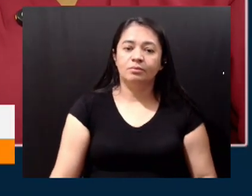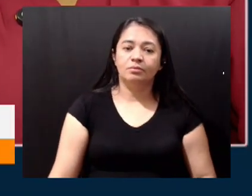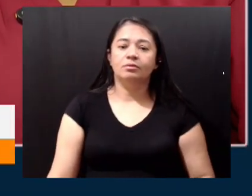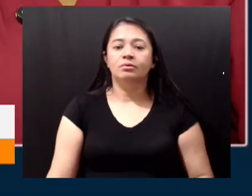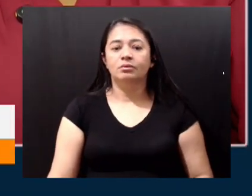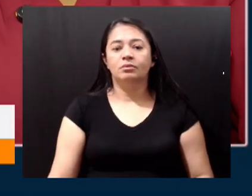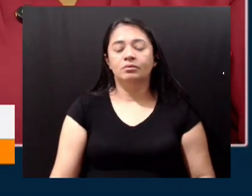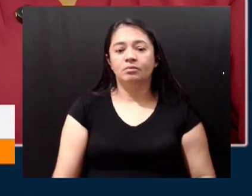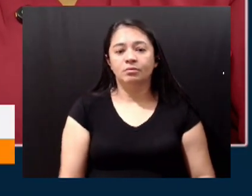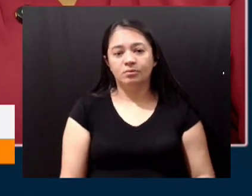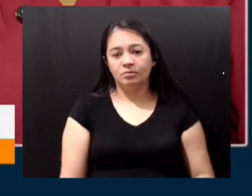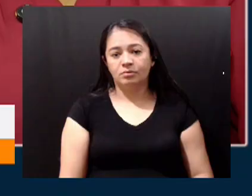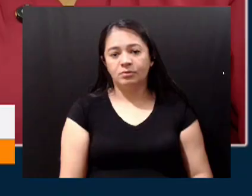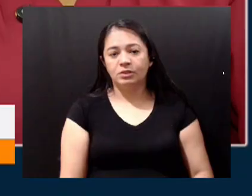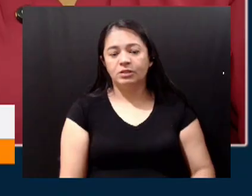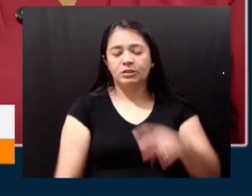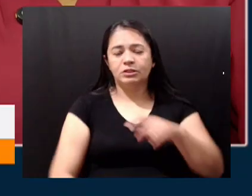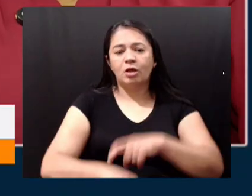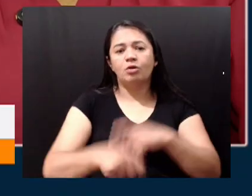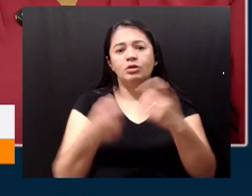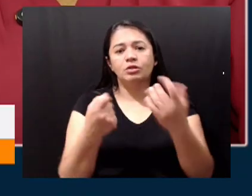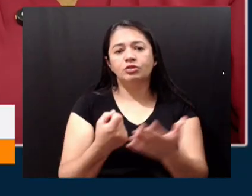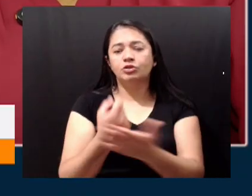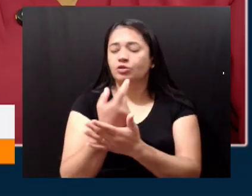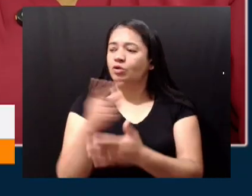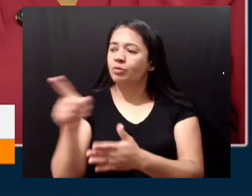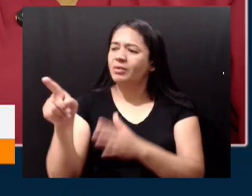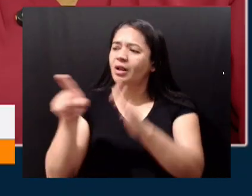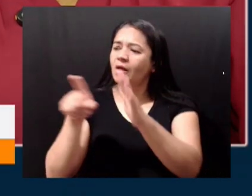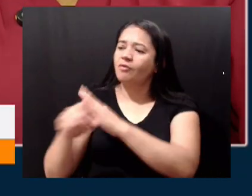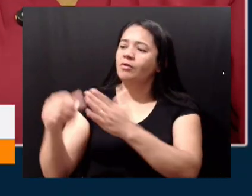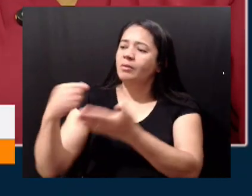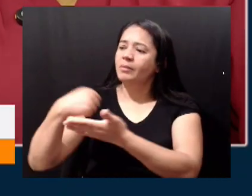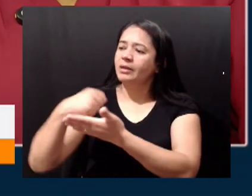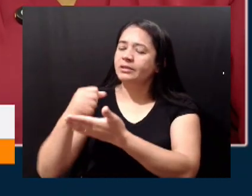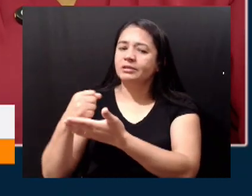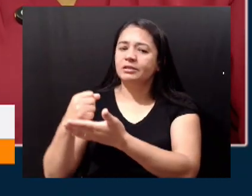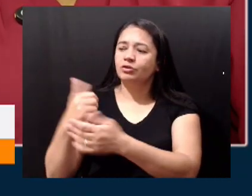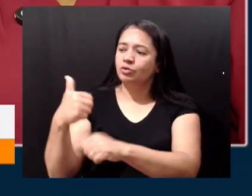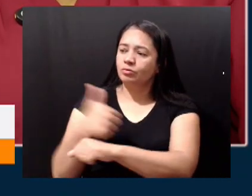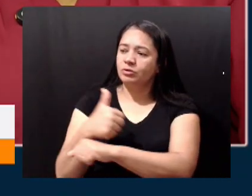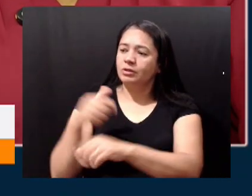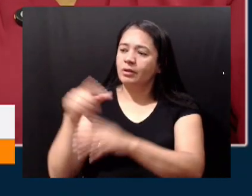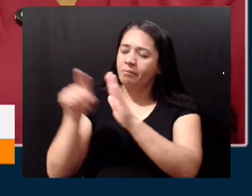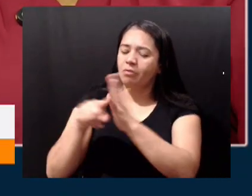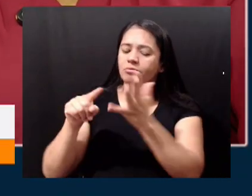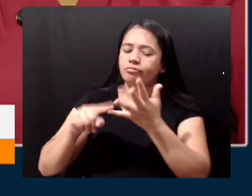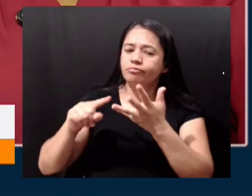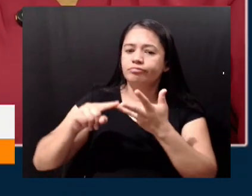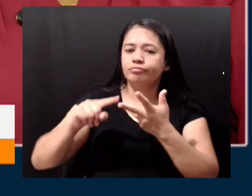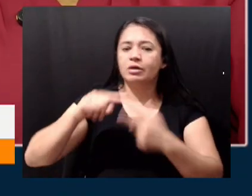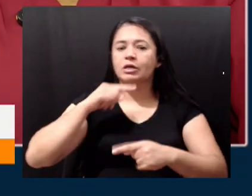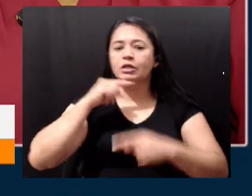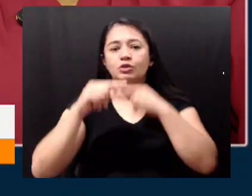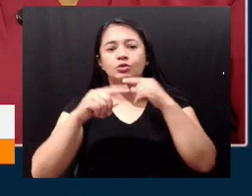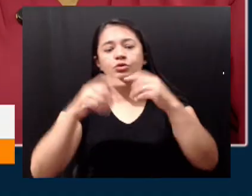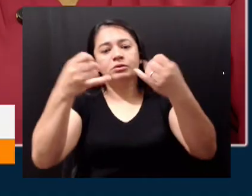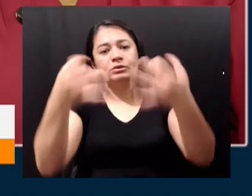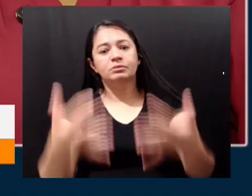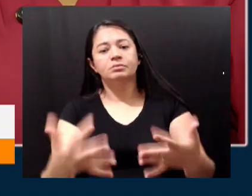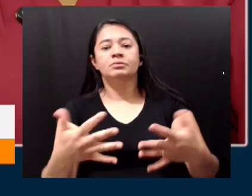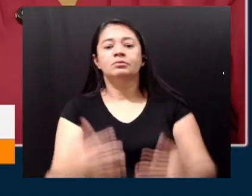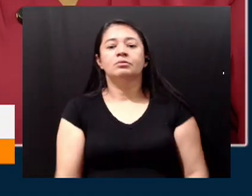farmácia, procure o farmacêutico, pergunte sobre isso, né, reforce essas informações, essas dúvidas, que ele certamente vai